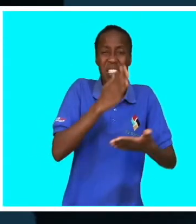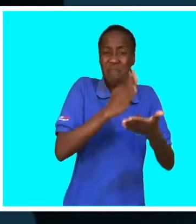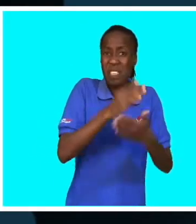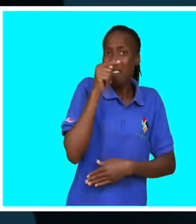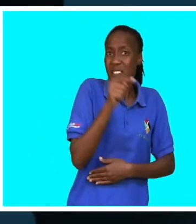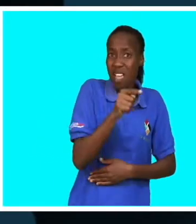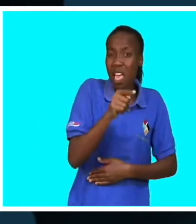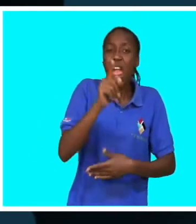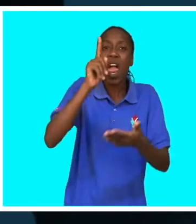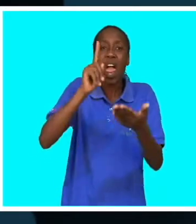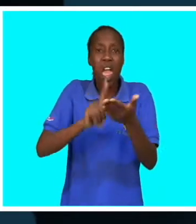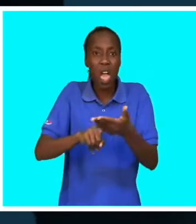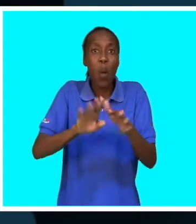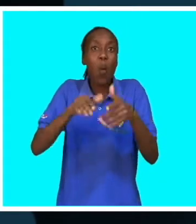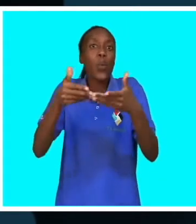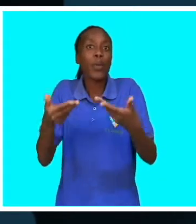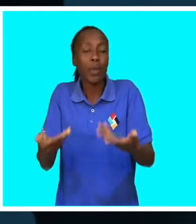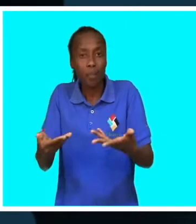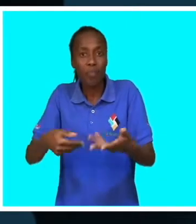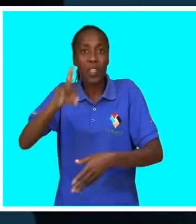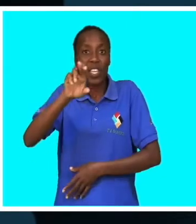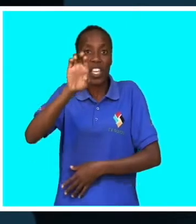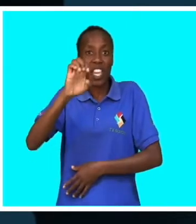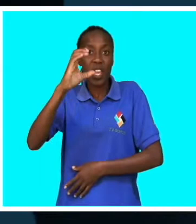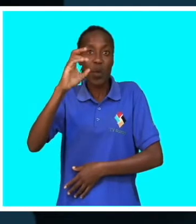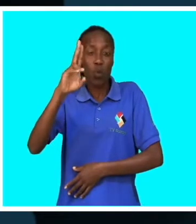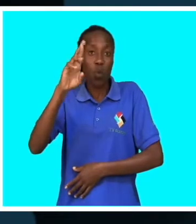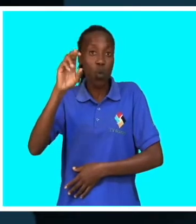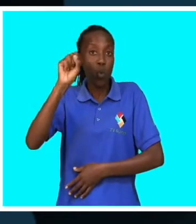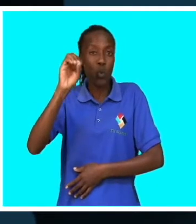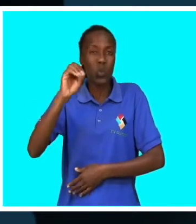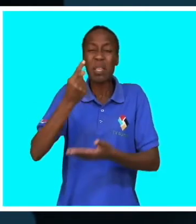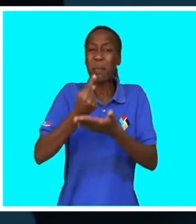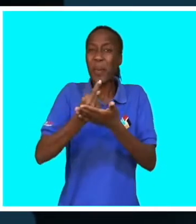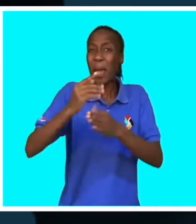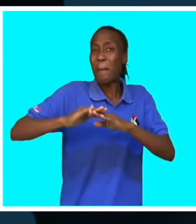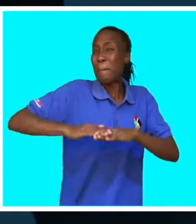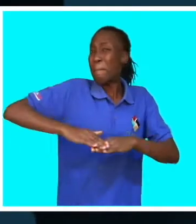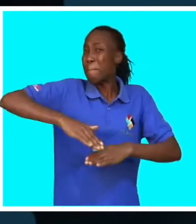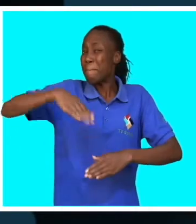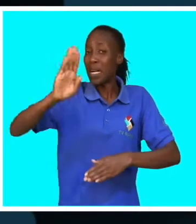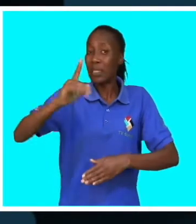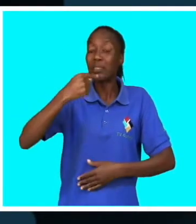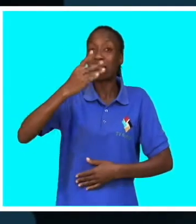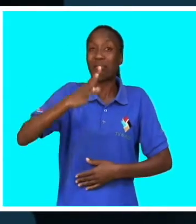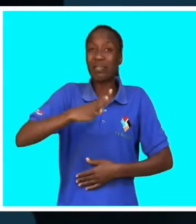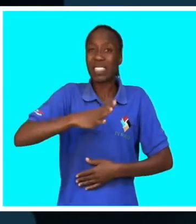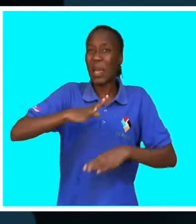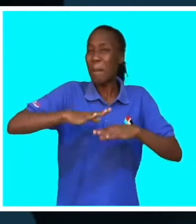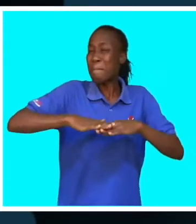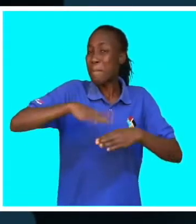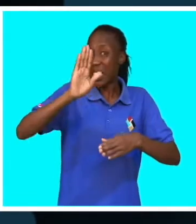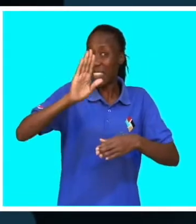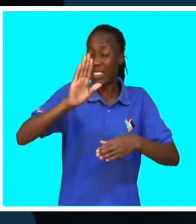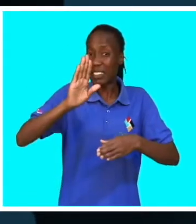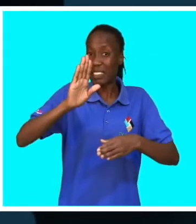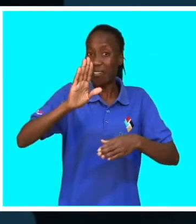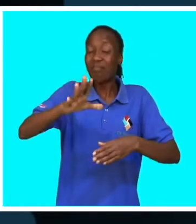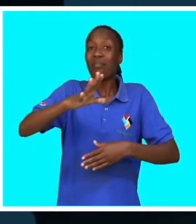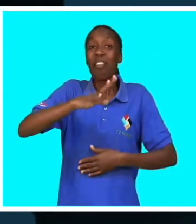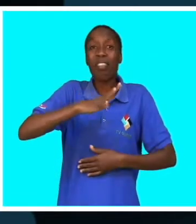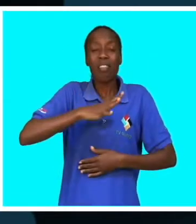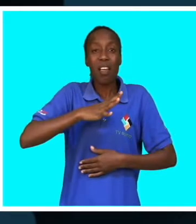recurso. E é um recurso hipervalioso. Muito importante e multifacetado. Ou